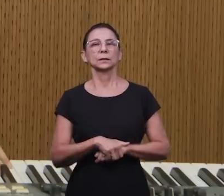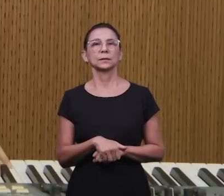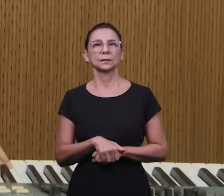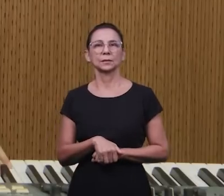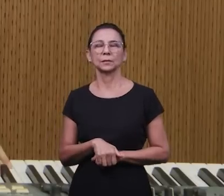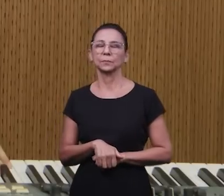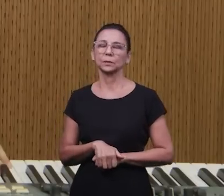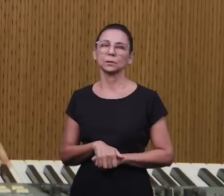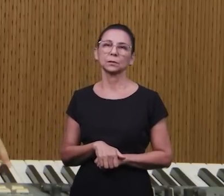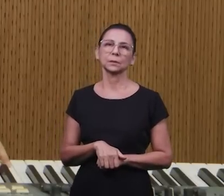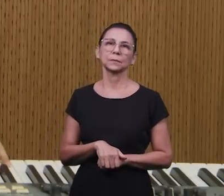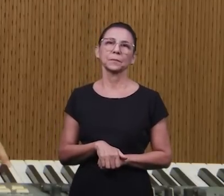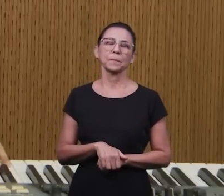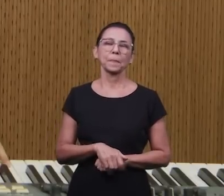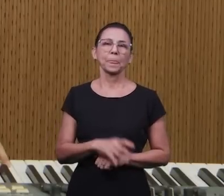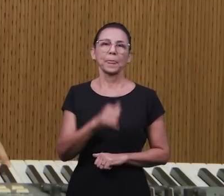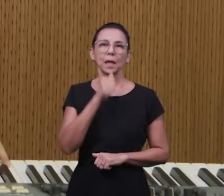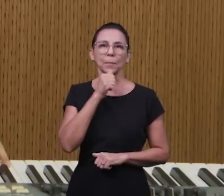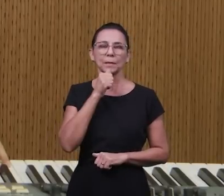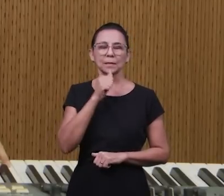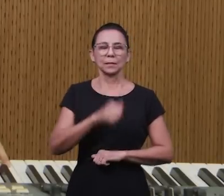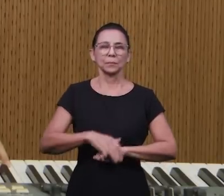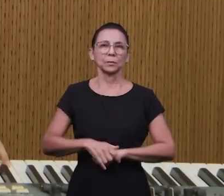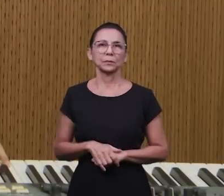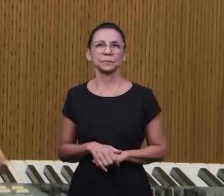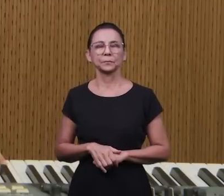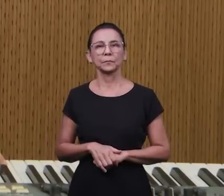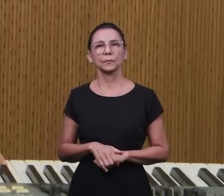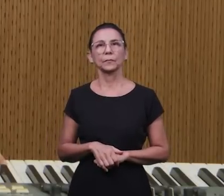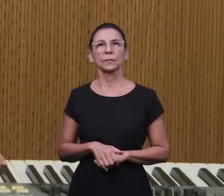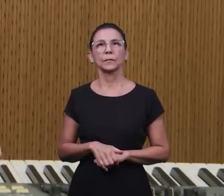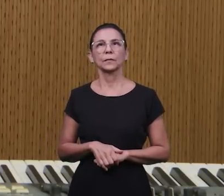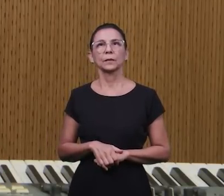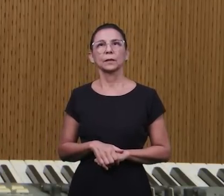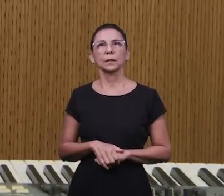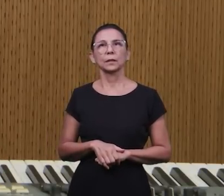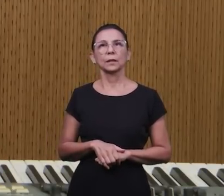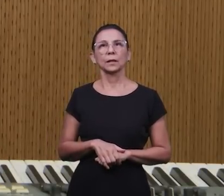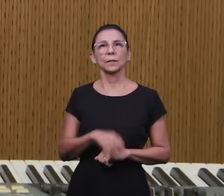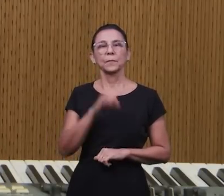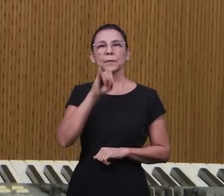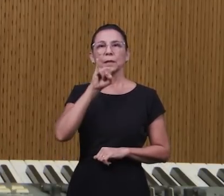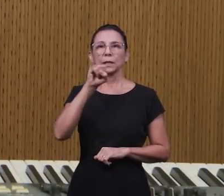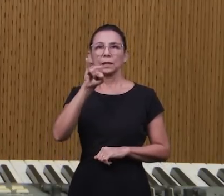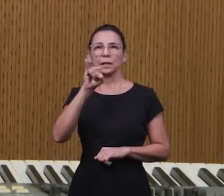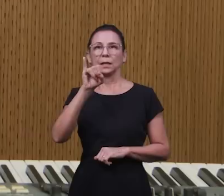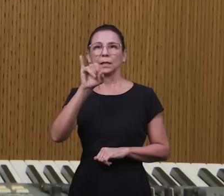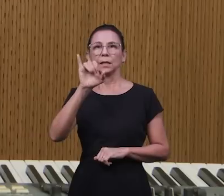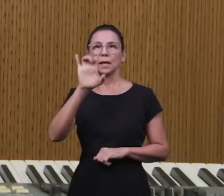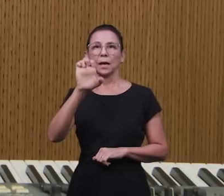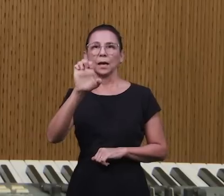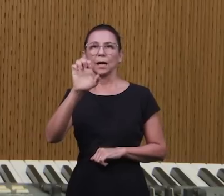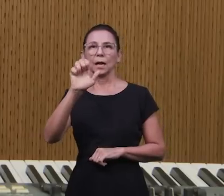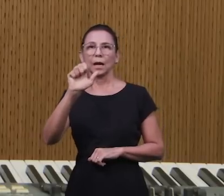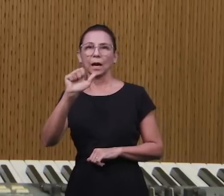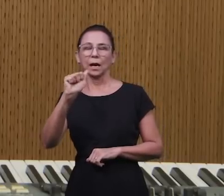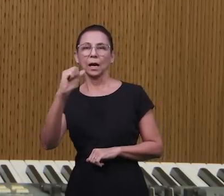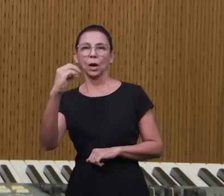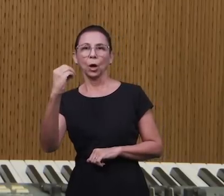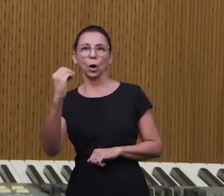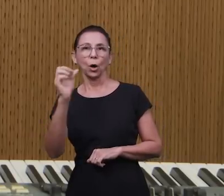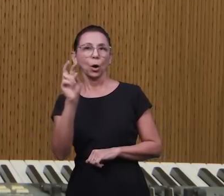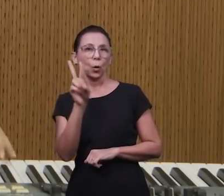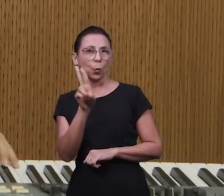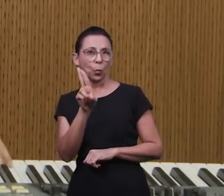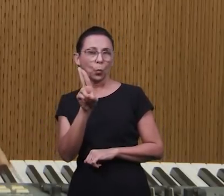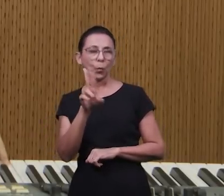as vogais. Por exemplo, a gente faz aqui I, A, O, U, terminando com